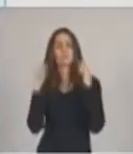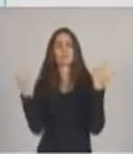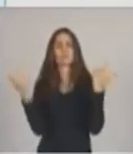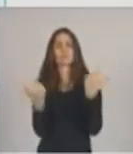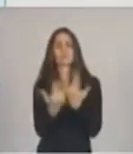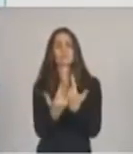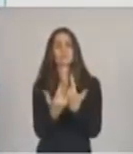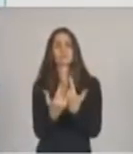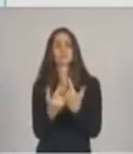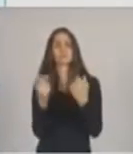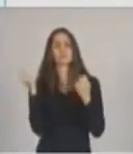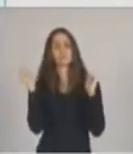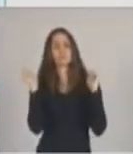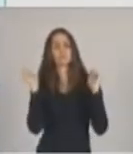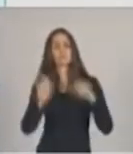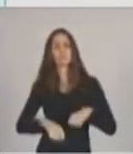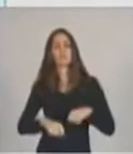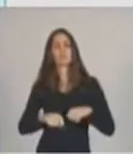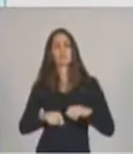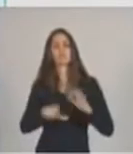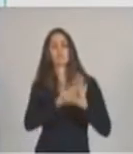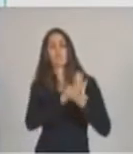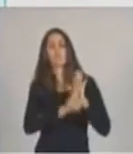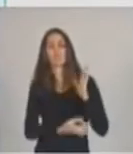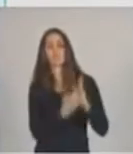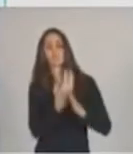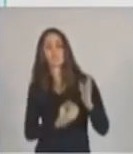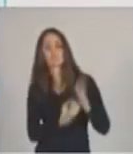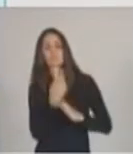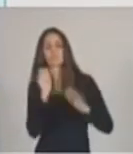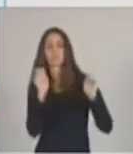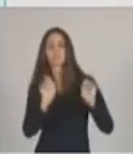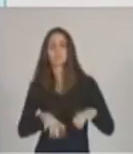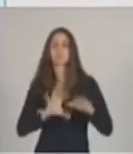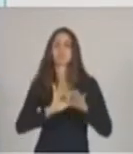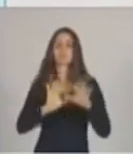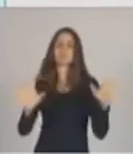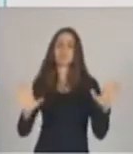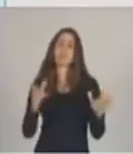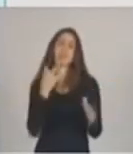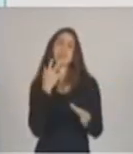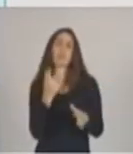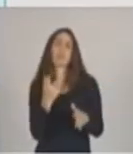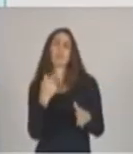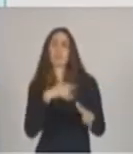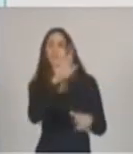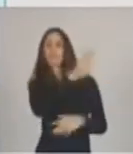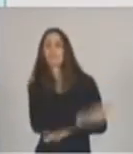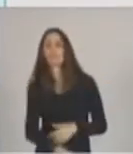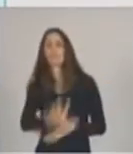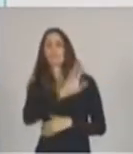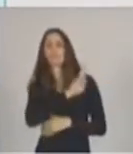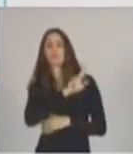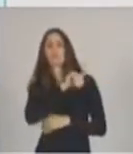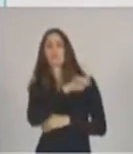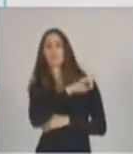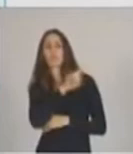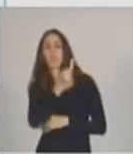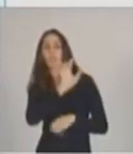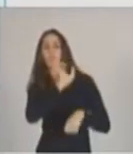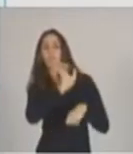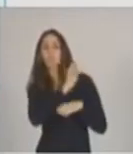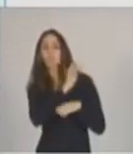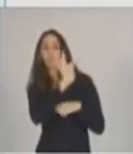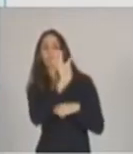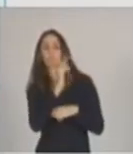sim legislar sobre o direito do consumidor. Essa justificativa de que entra em questões estatais, ela